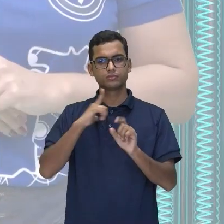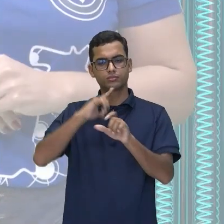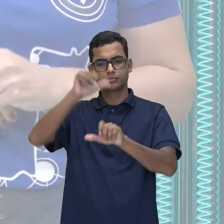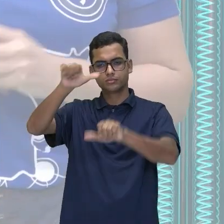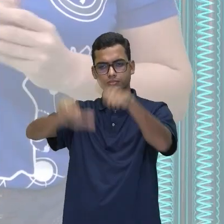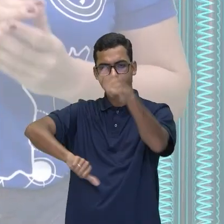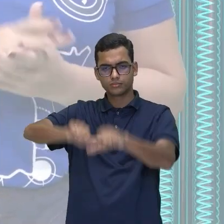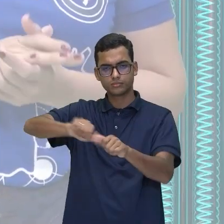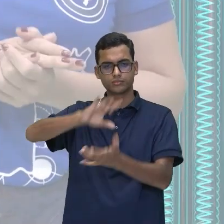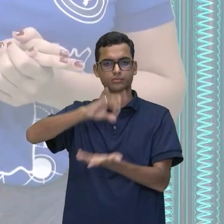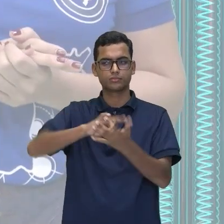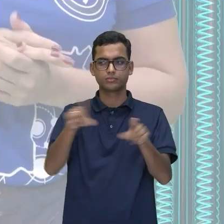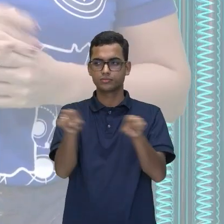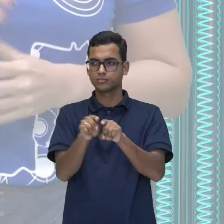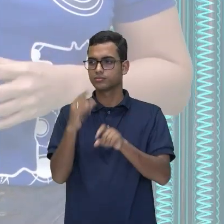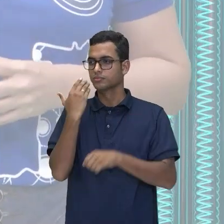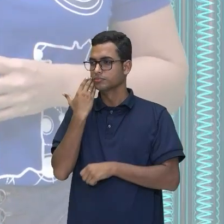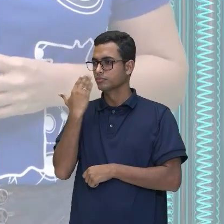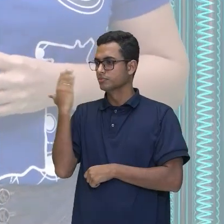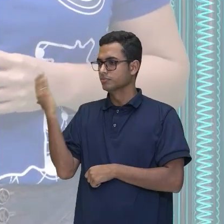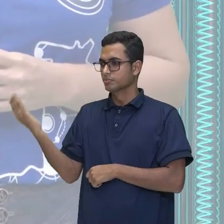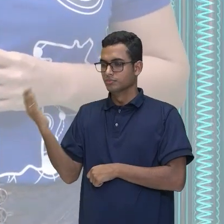avaliações, o uso do pronome